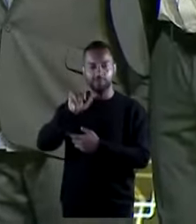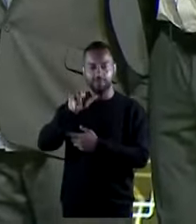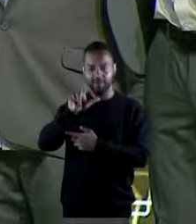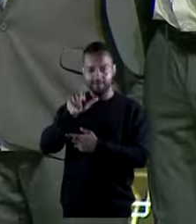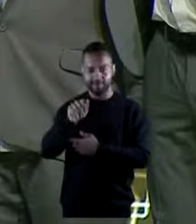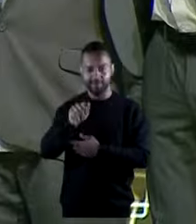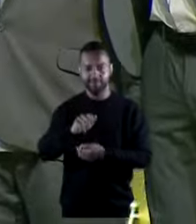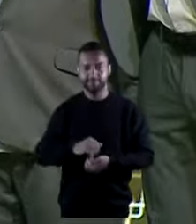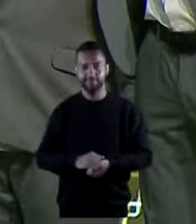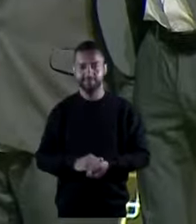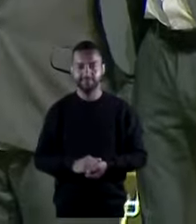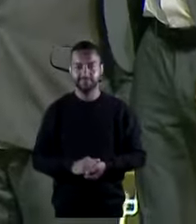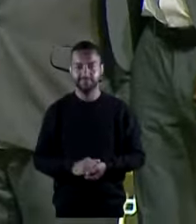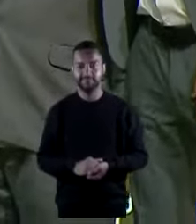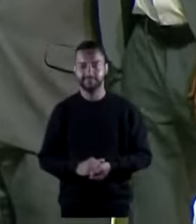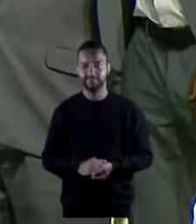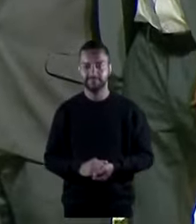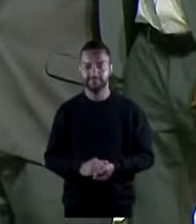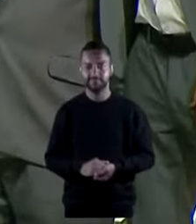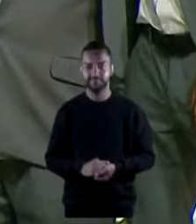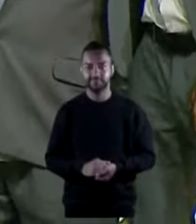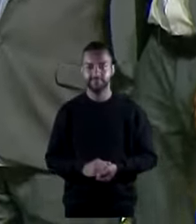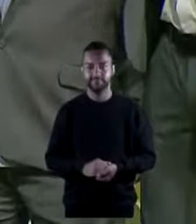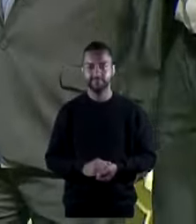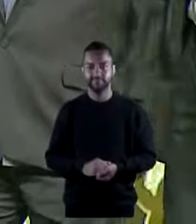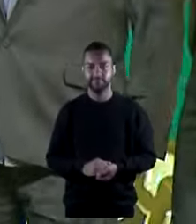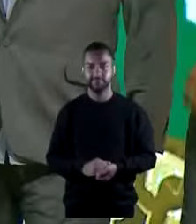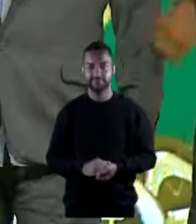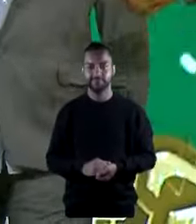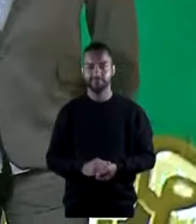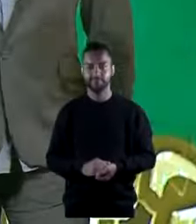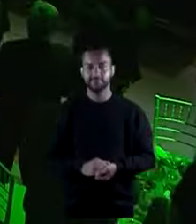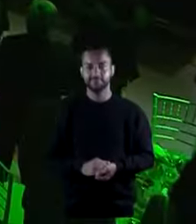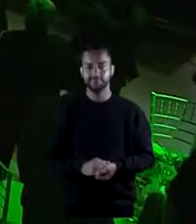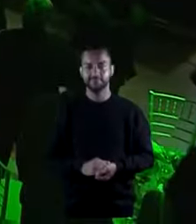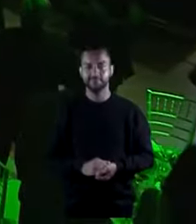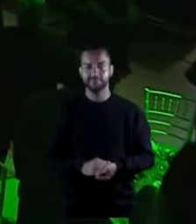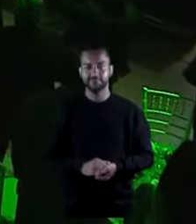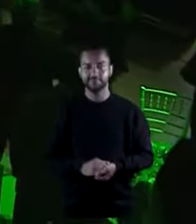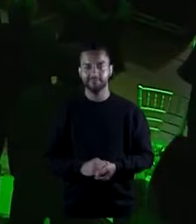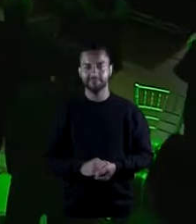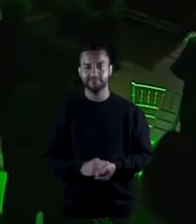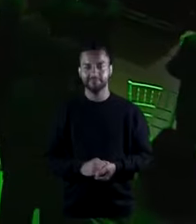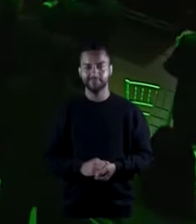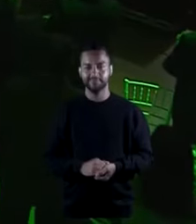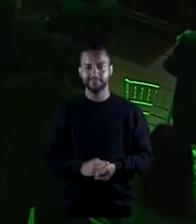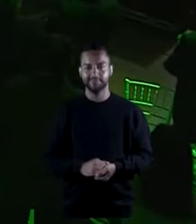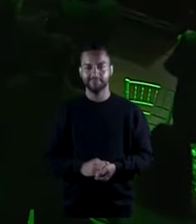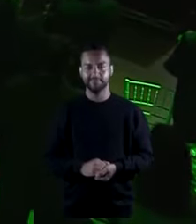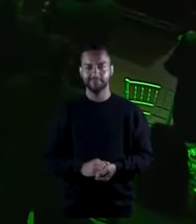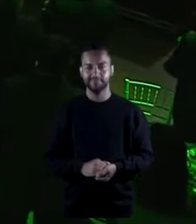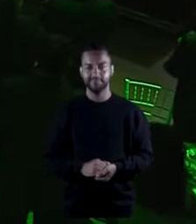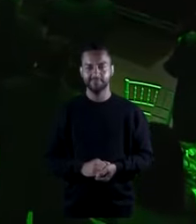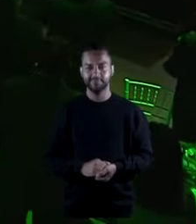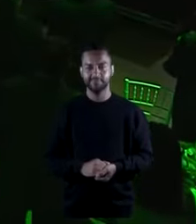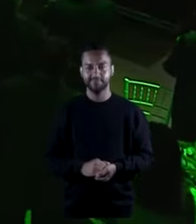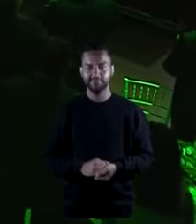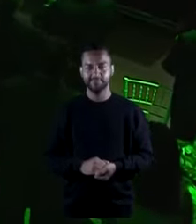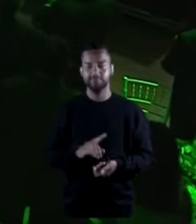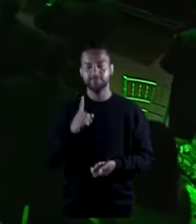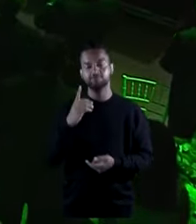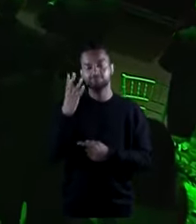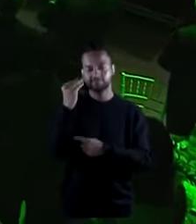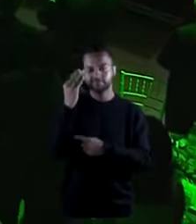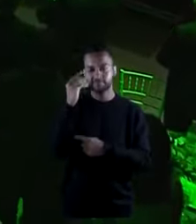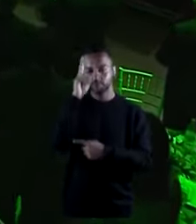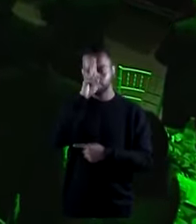sempre levar, vencer e mostrar que de fato é campeão. Registro